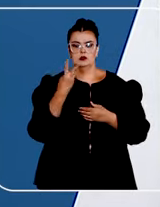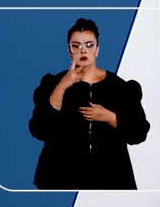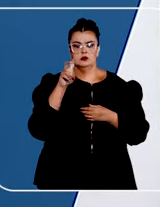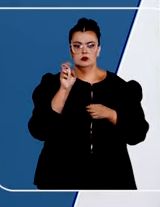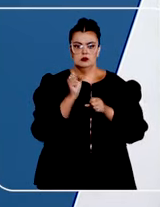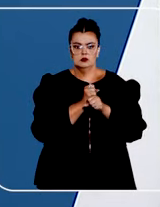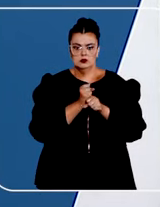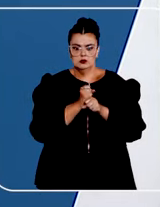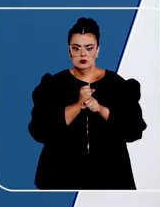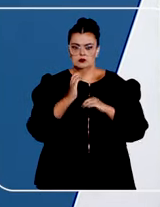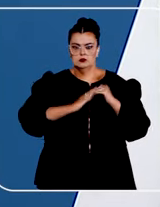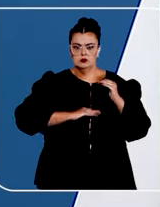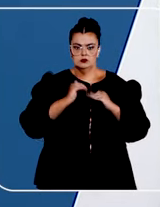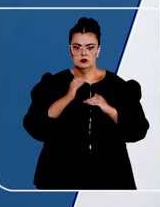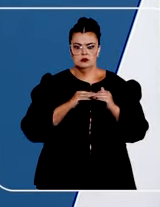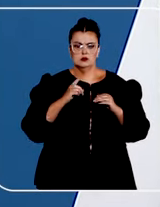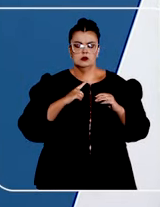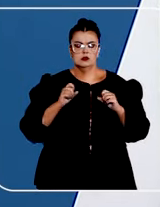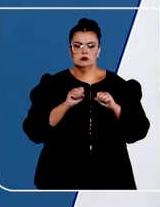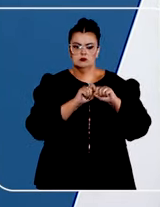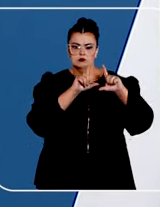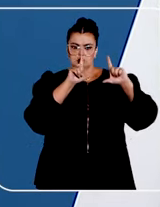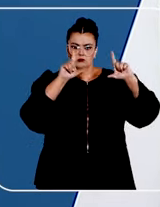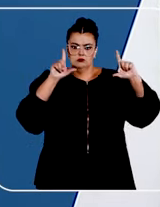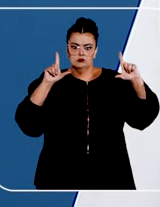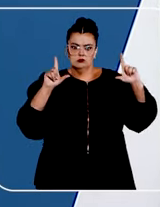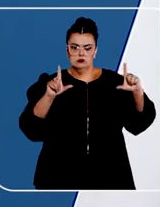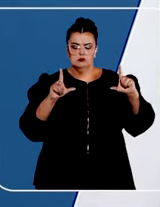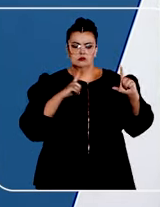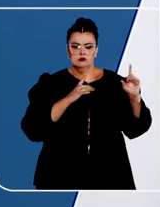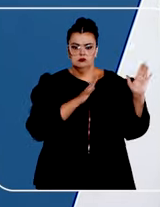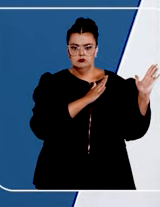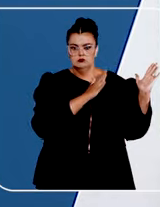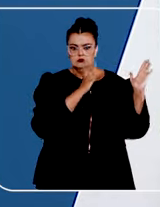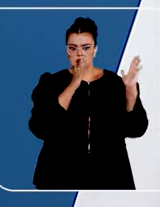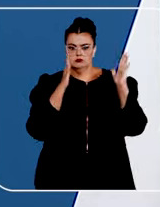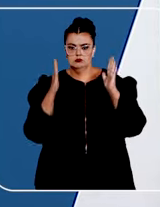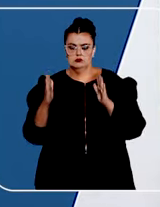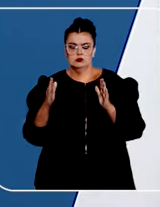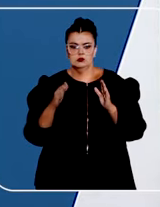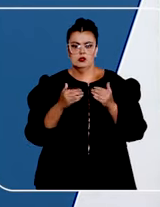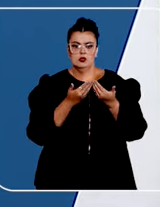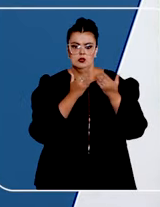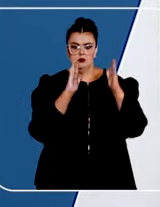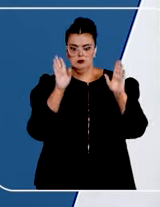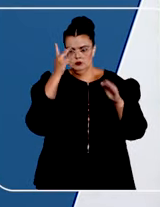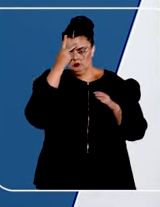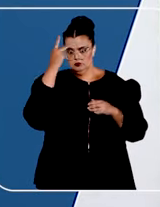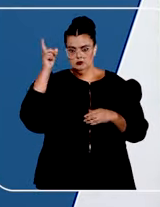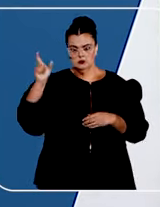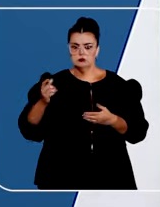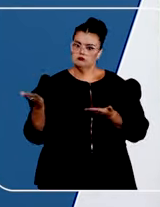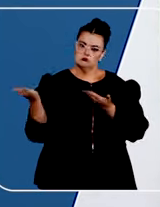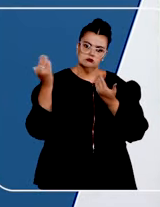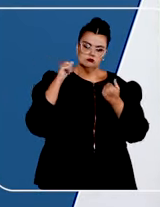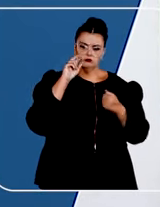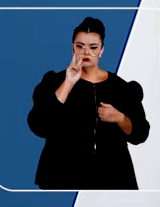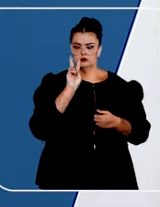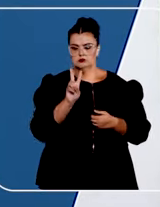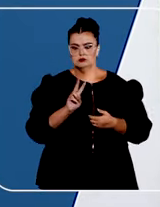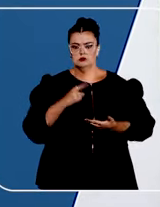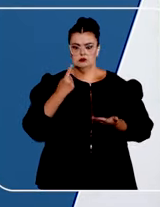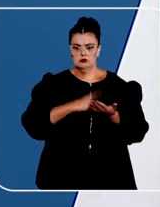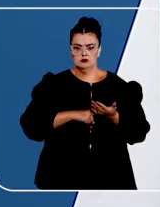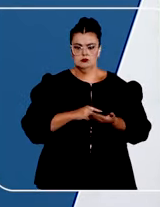anos de atividades várias Exposições sobre o legado da corte estão abertas ao público vem conferir para já